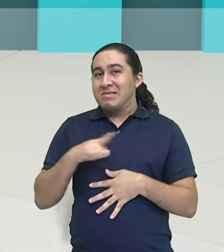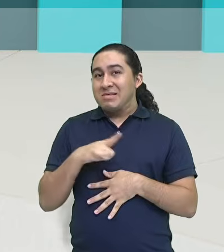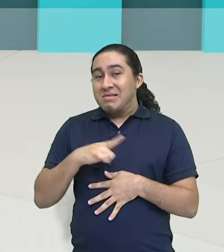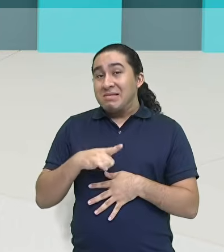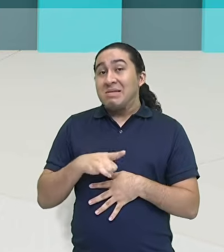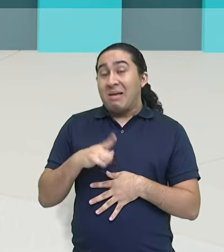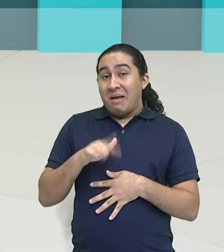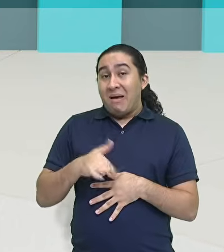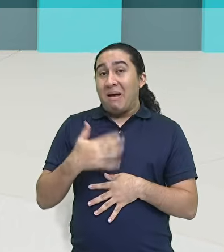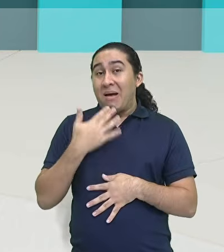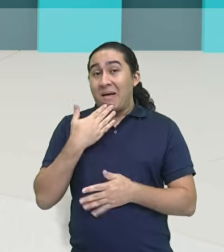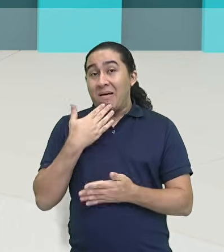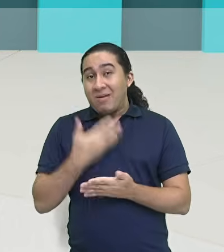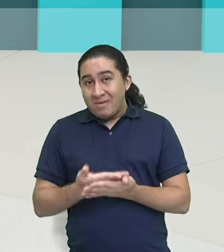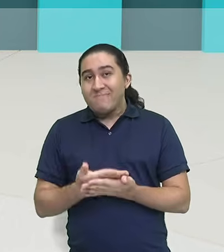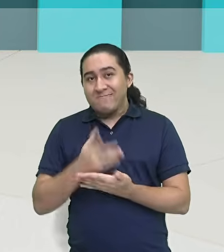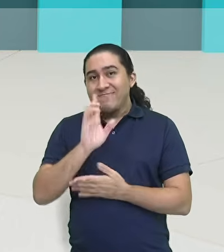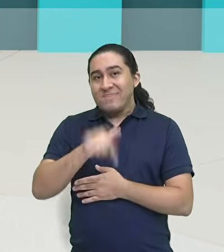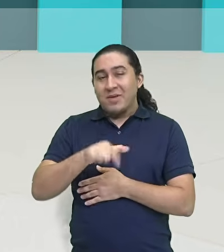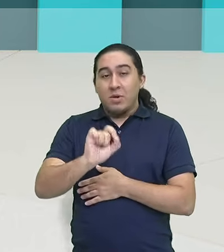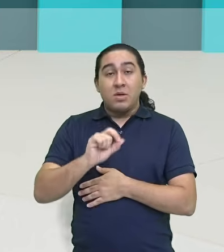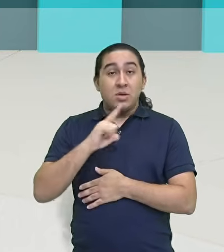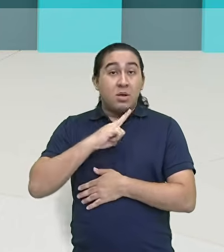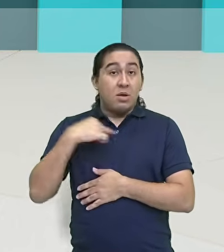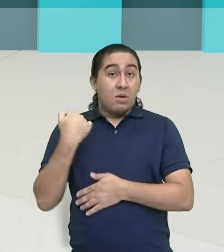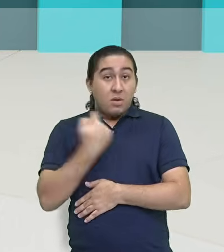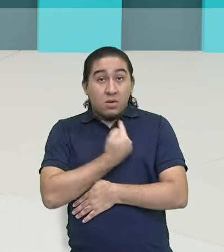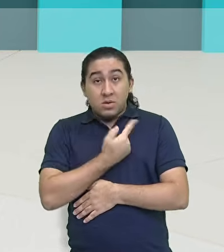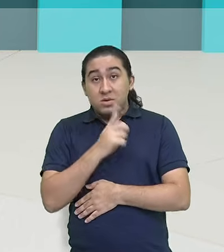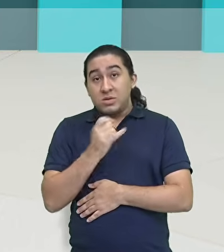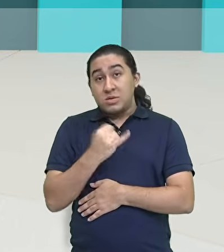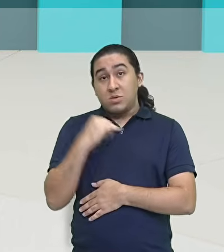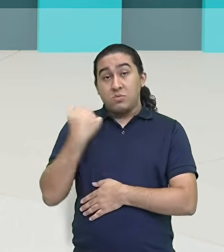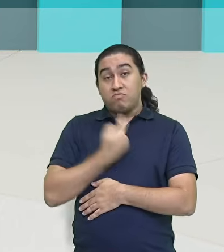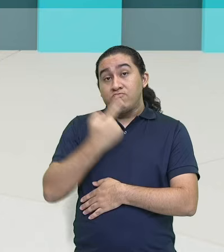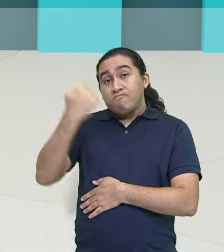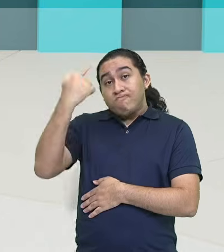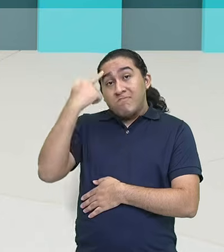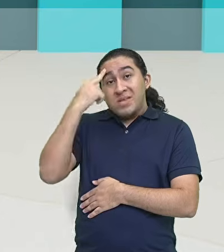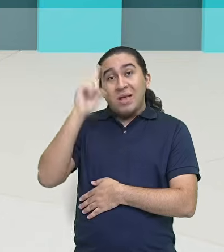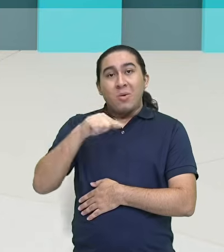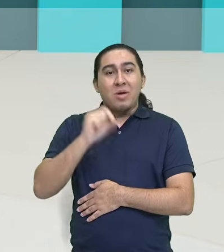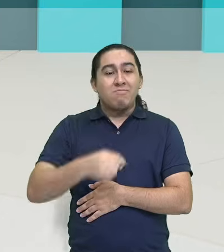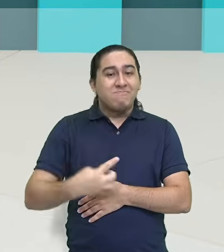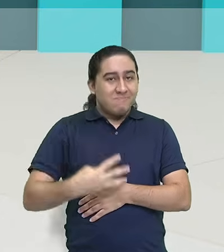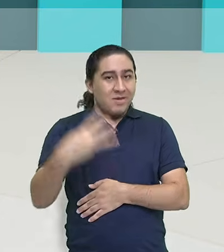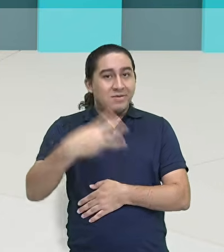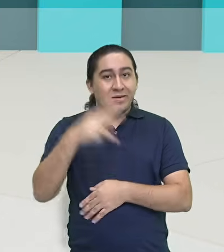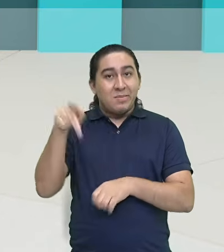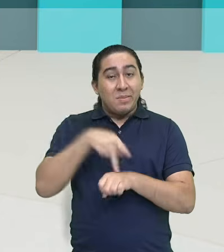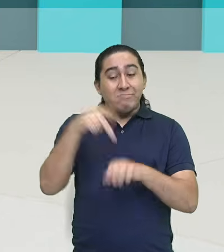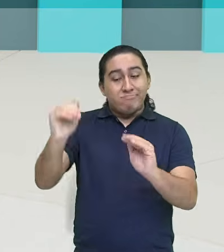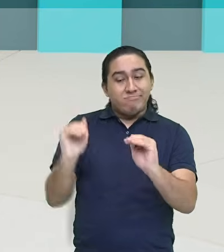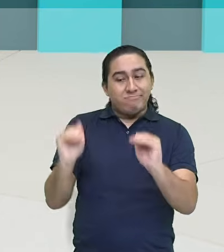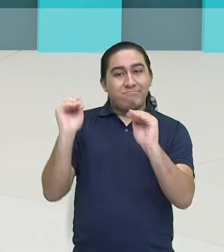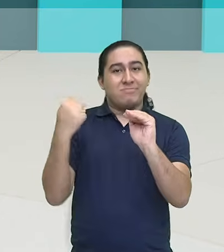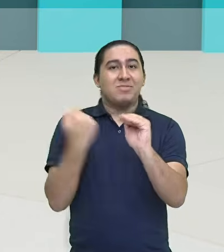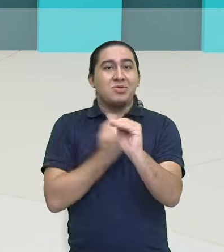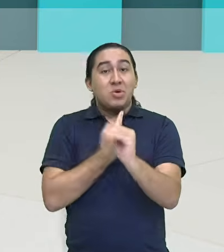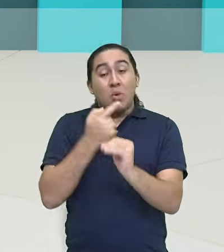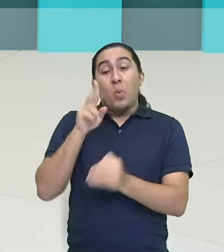a informação? Eu fiquei. Nós somos aí, basicamente, se nós pensarmos o tricampeão, não é, do YouTube, nós